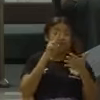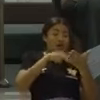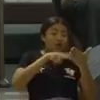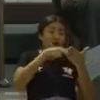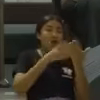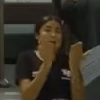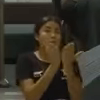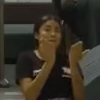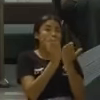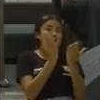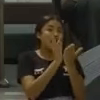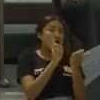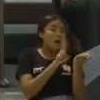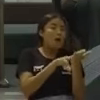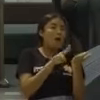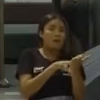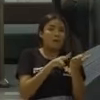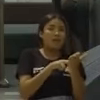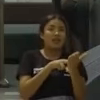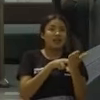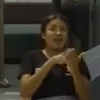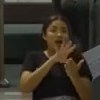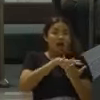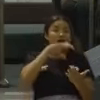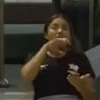ele, cantando hinos de louvores.